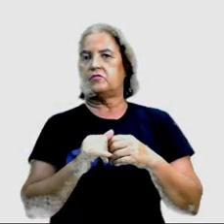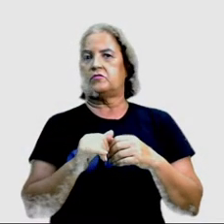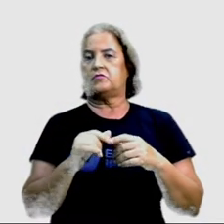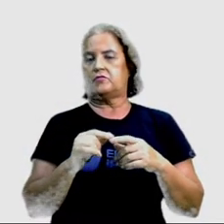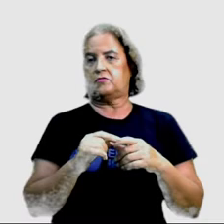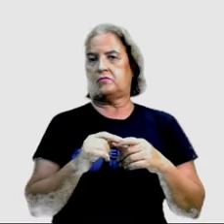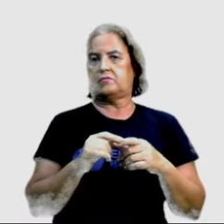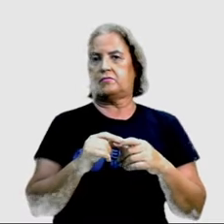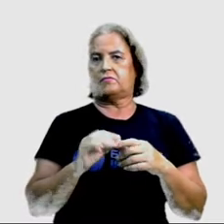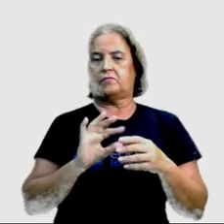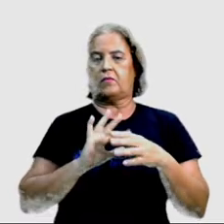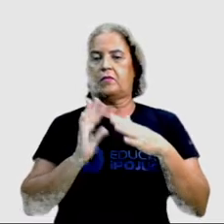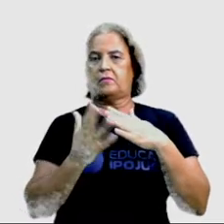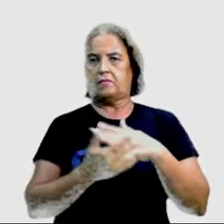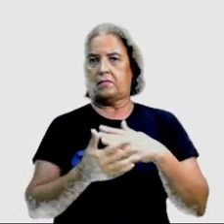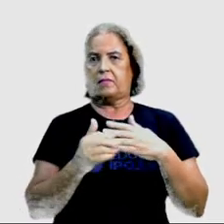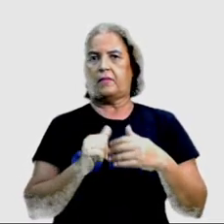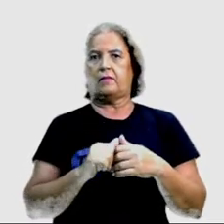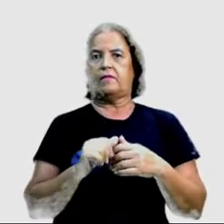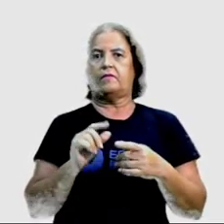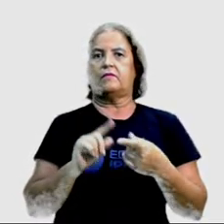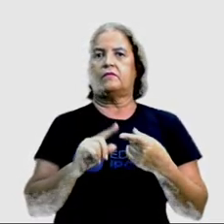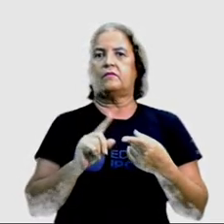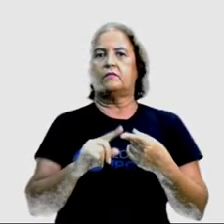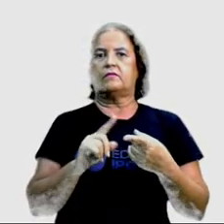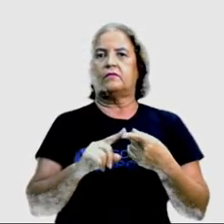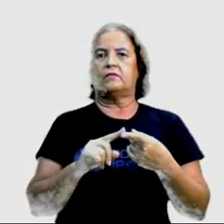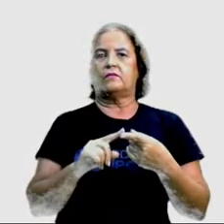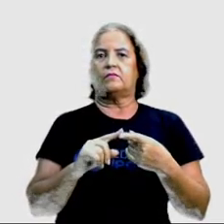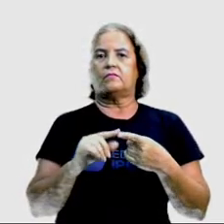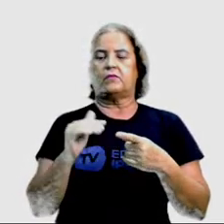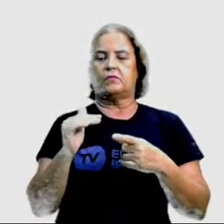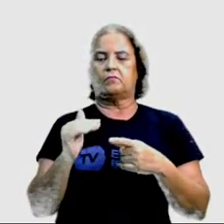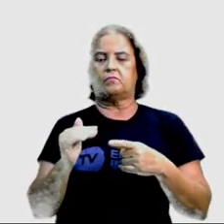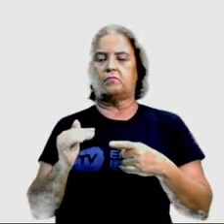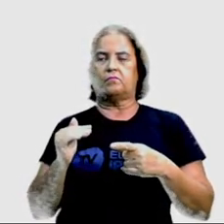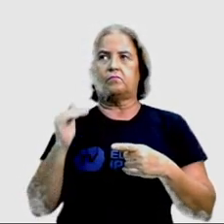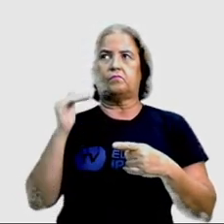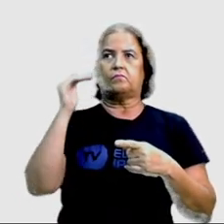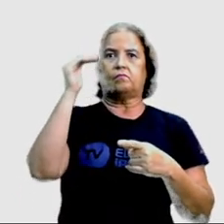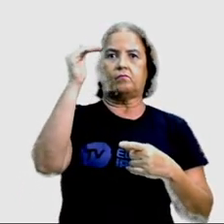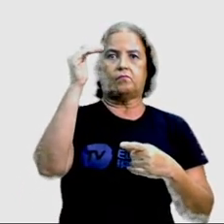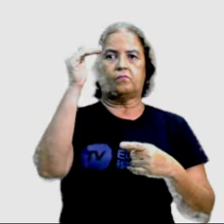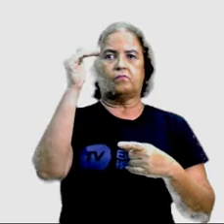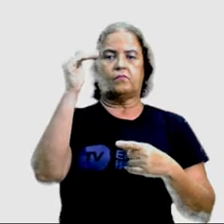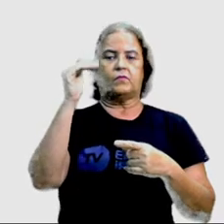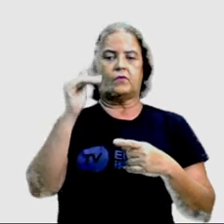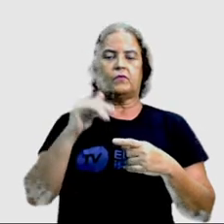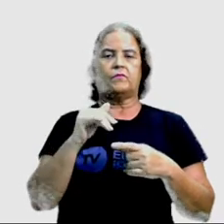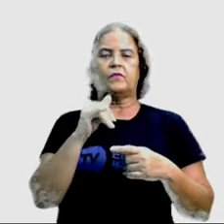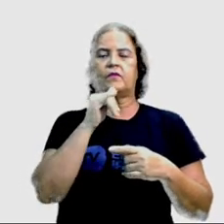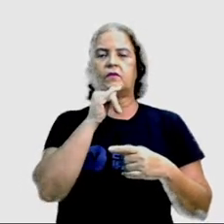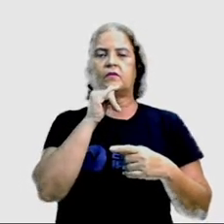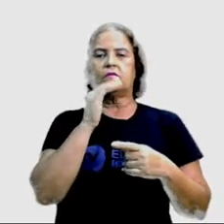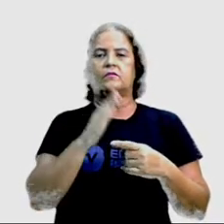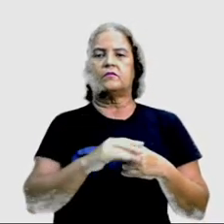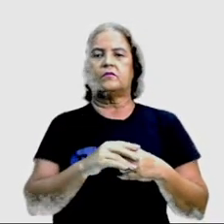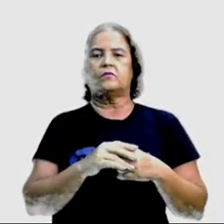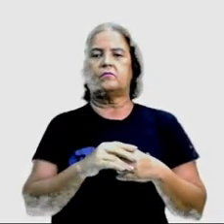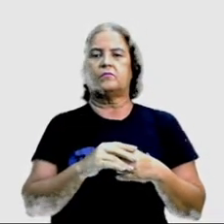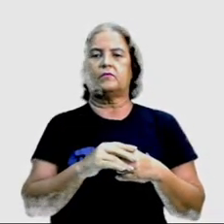super. O super vai ser de superior, acima de. Então, o que é que eu tenho de exemplo? Eu tenho